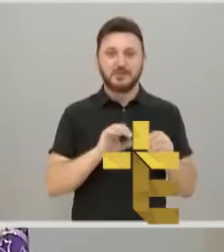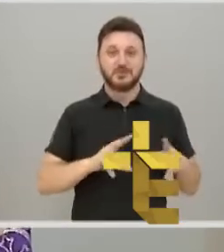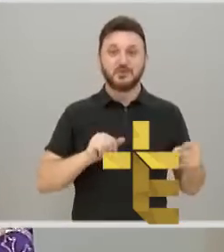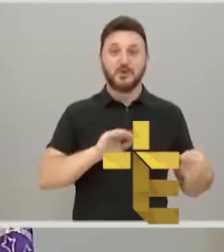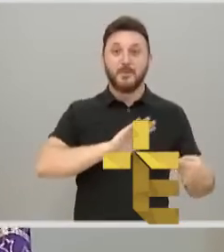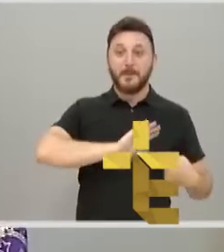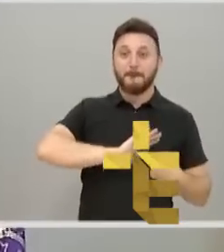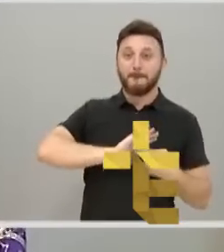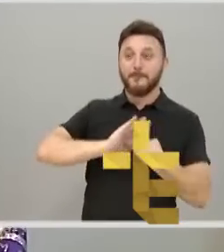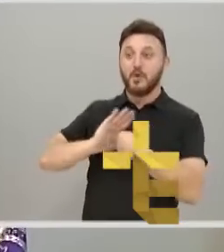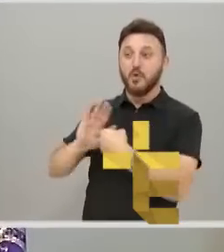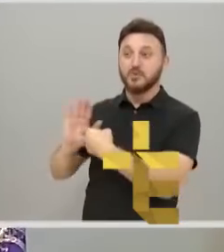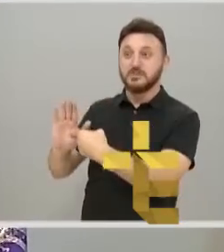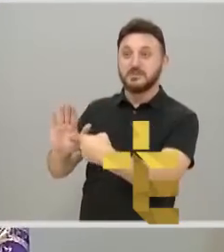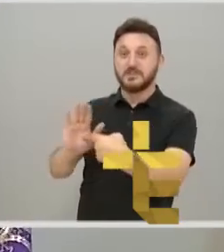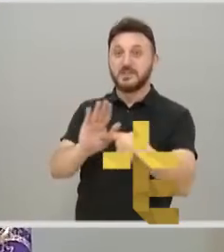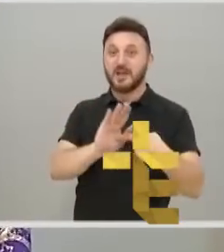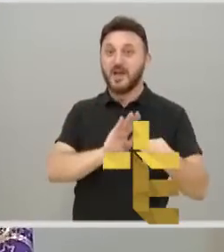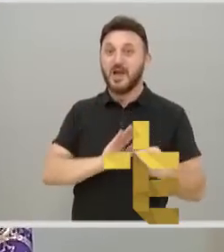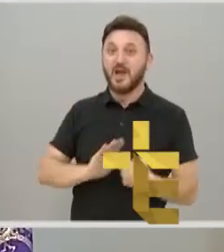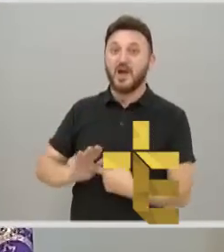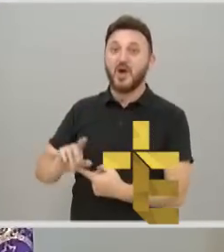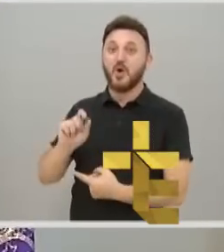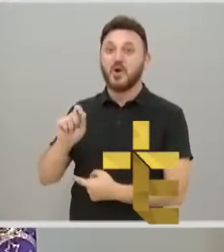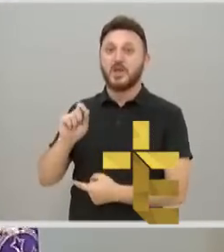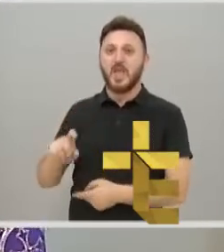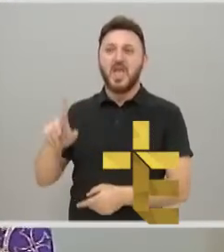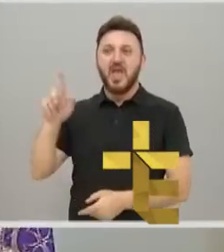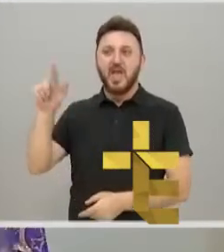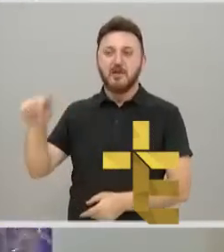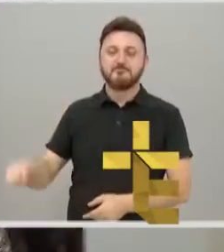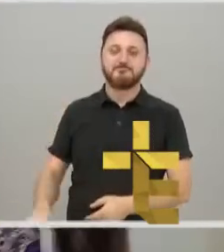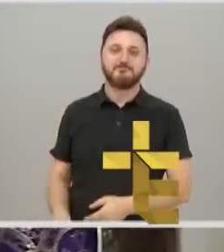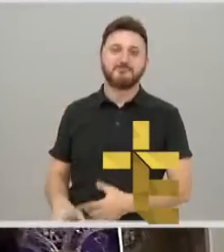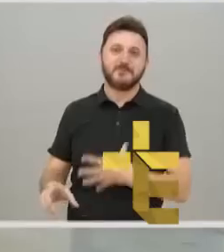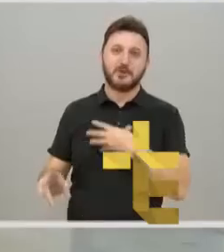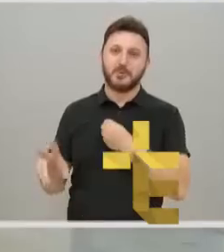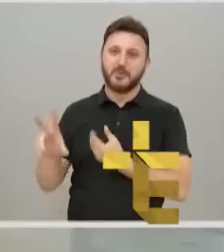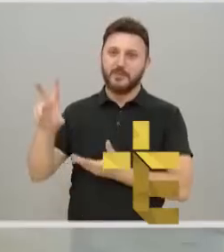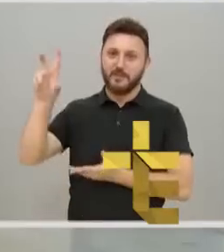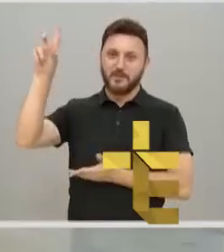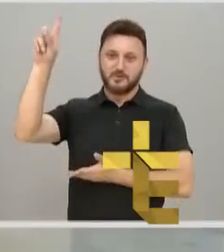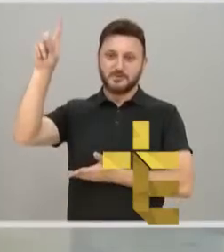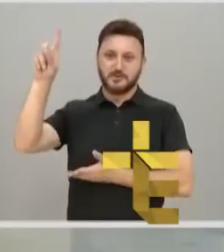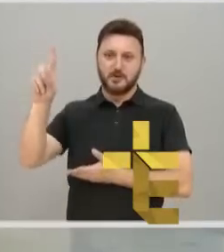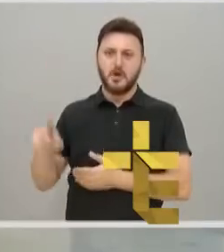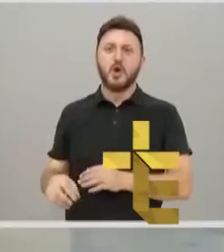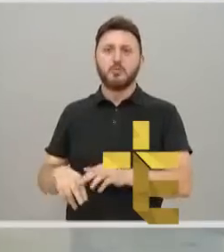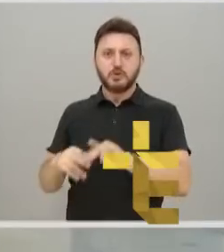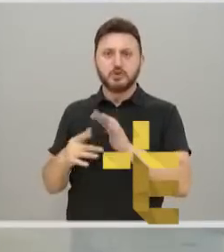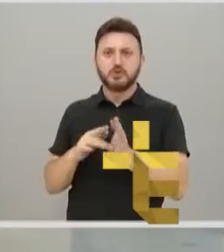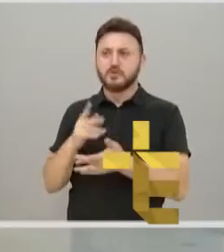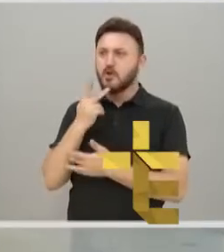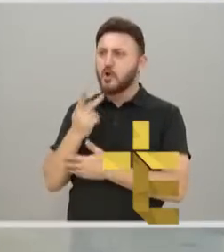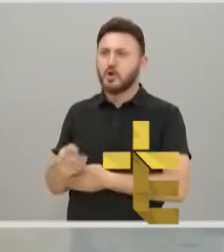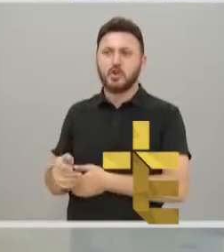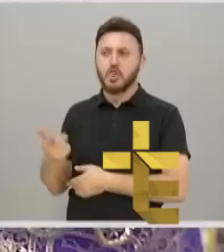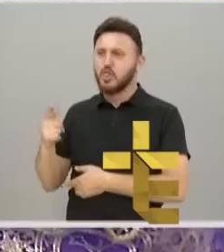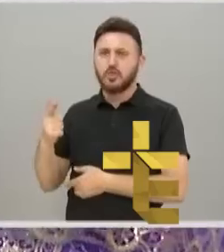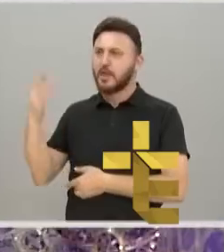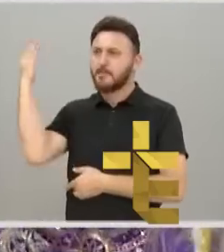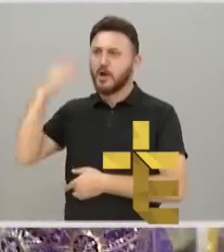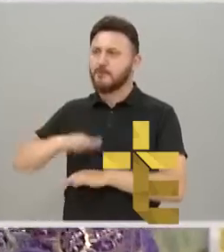sua divindade, a messianidade. Por isso ele disse: eu não lhes darei mais sinal, vocês já têm o